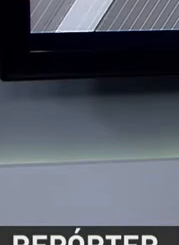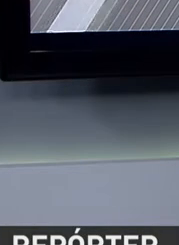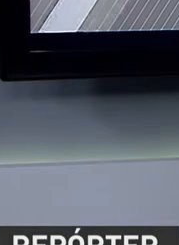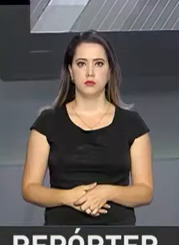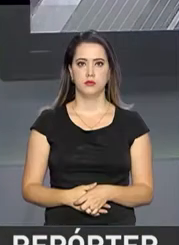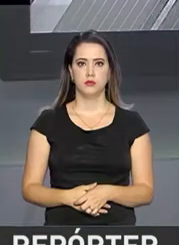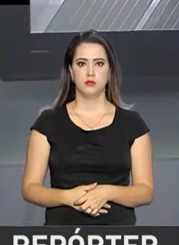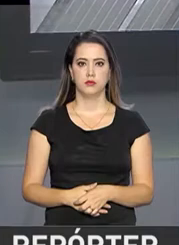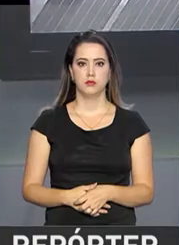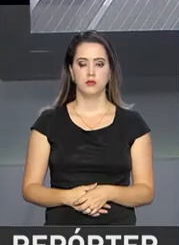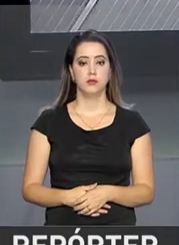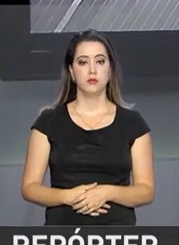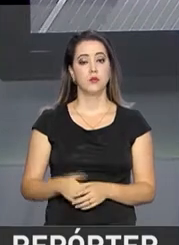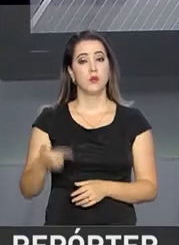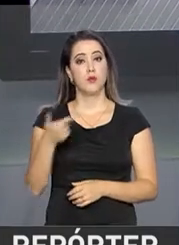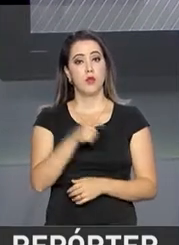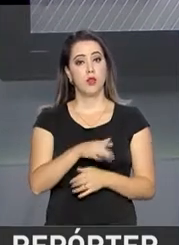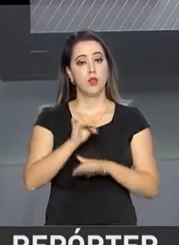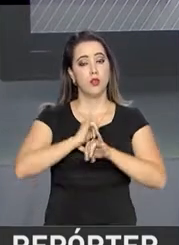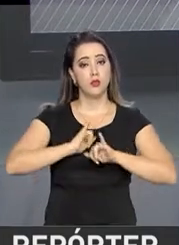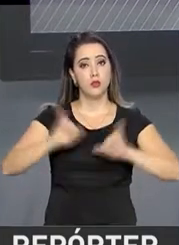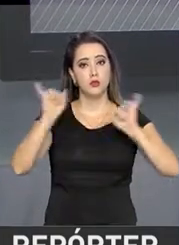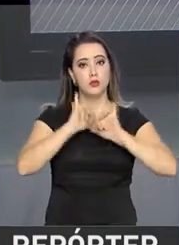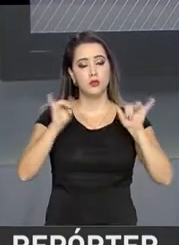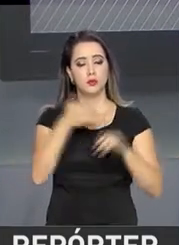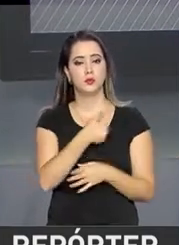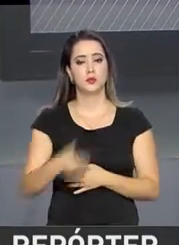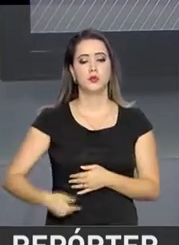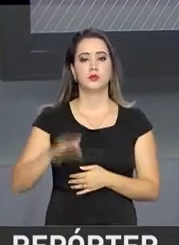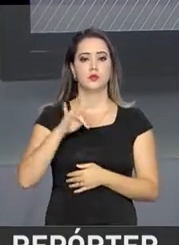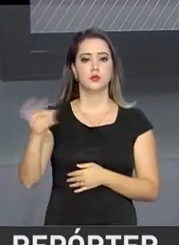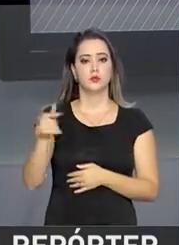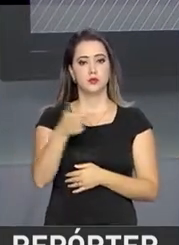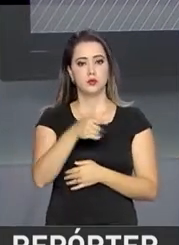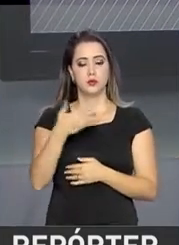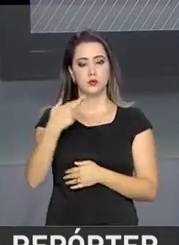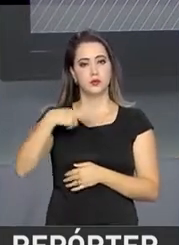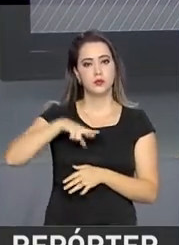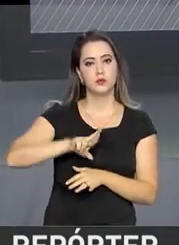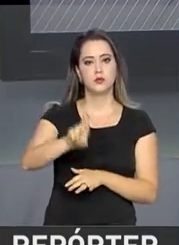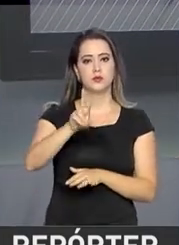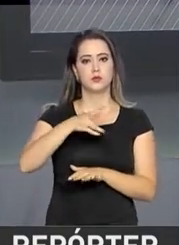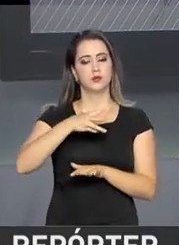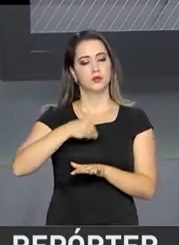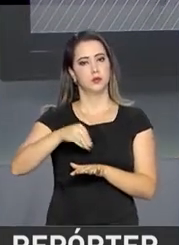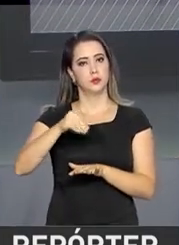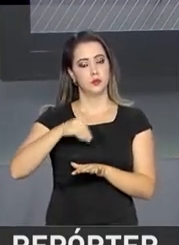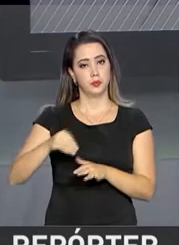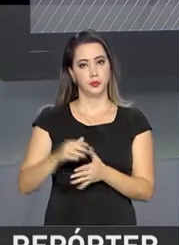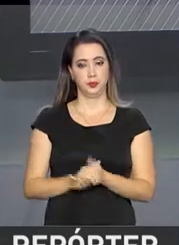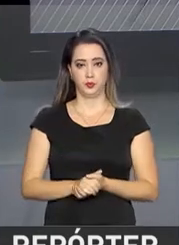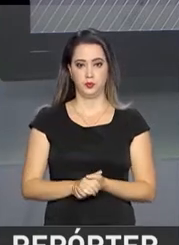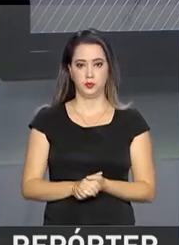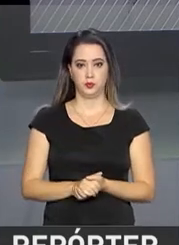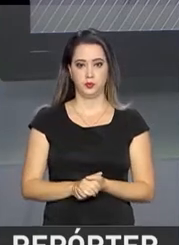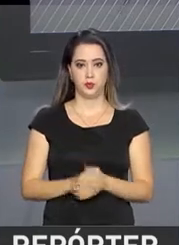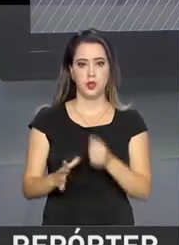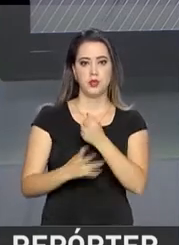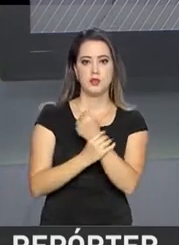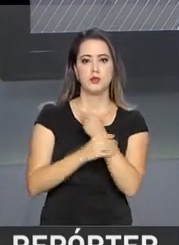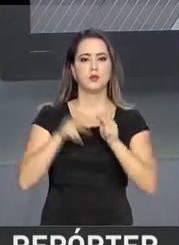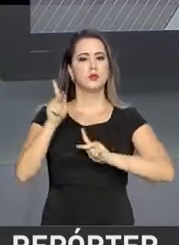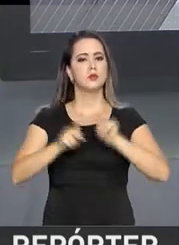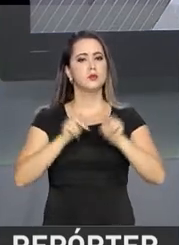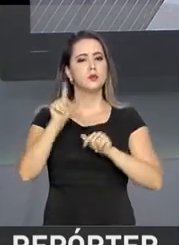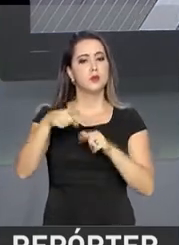E nós seguimos agora com outras informações do governo federal em mais uma edição do Repórter NBR. A segurança pública